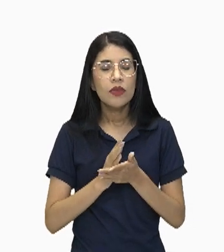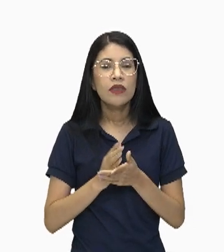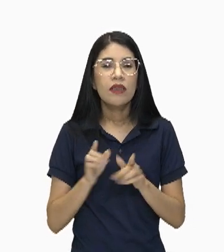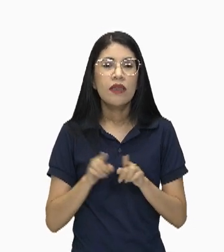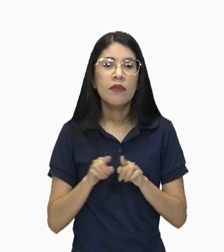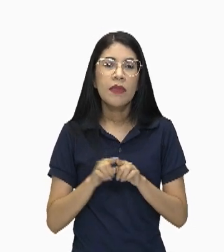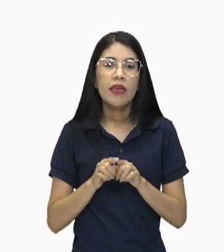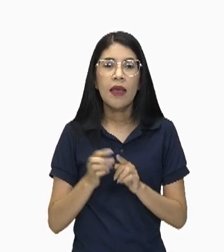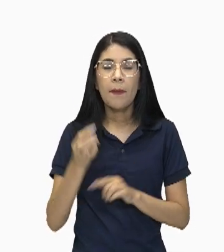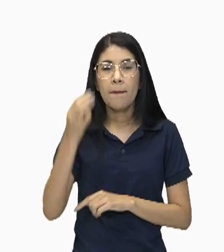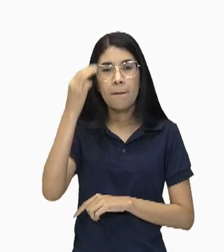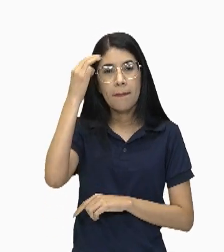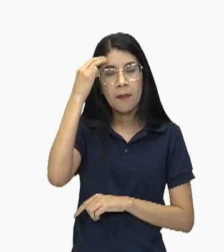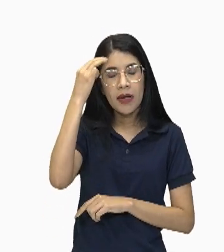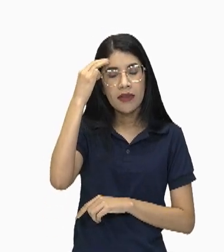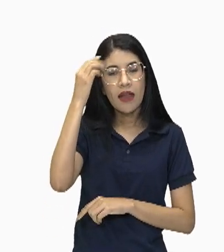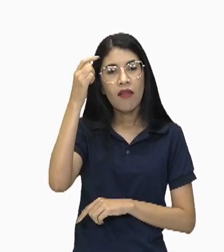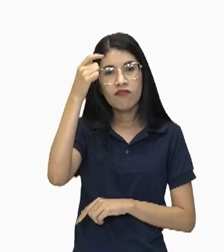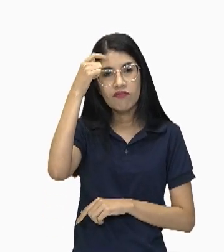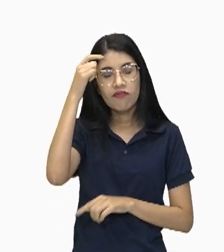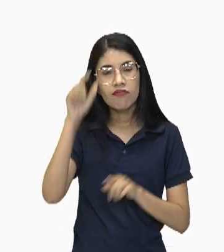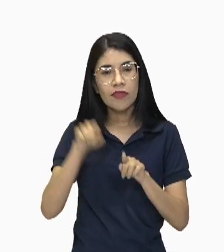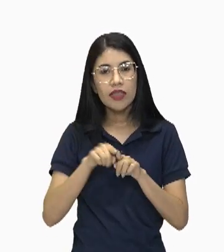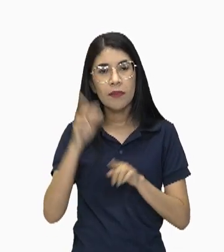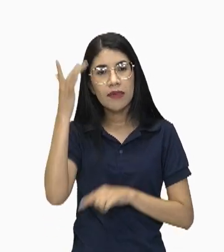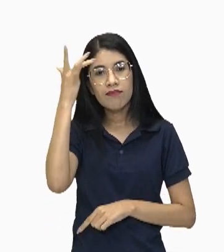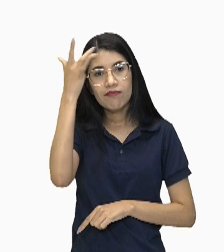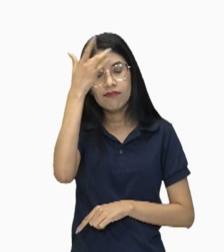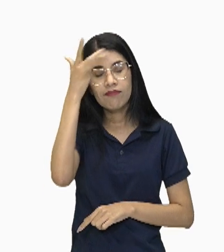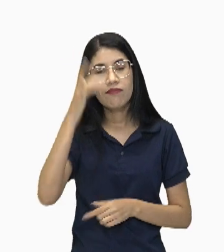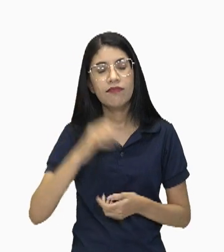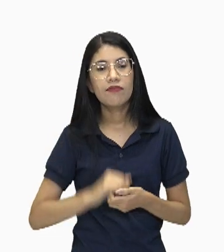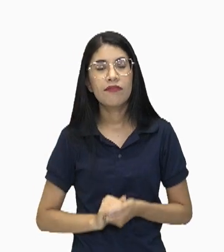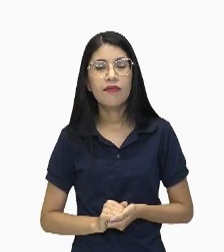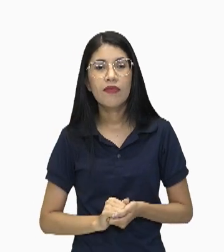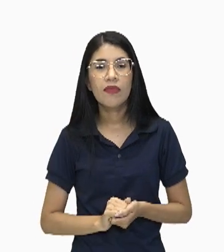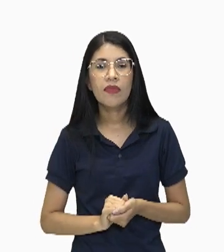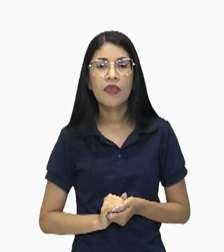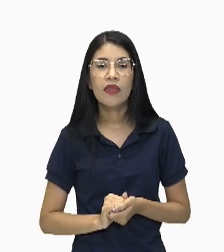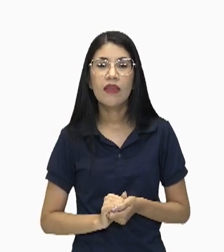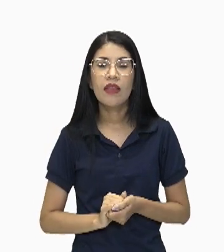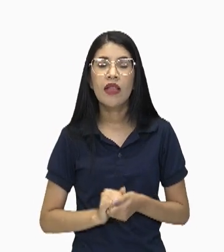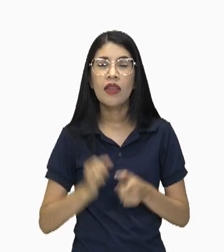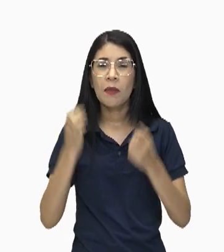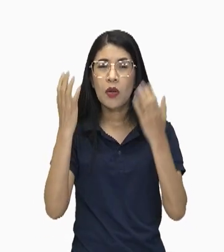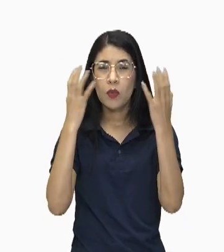ter aqueles mais voltados ali para a saúde mental, que aí eu posso citar a redução do